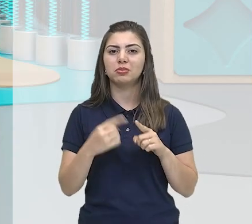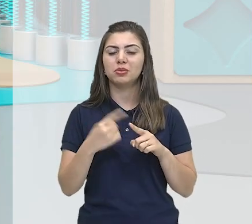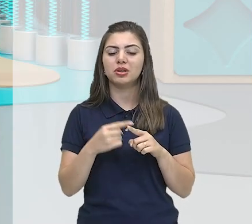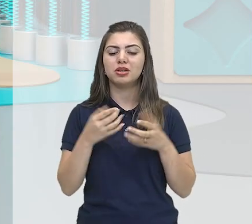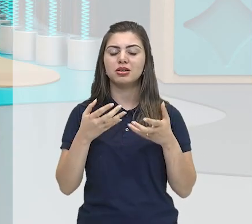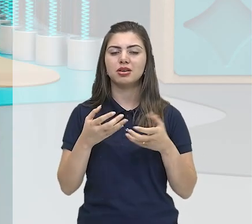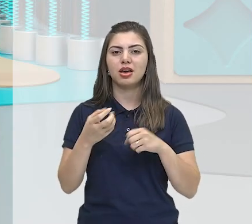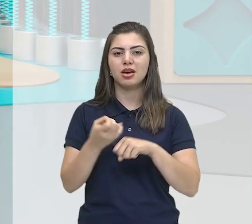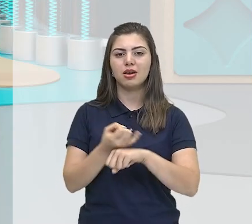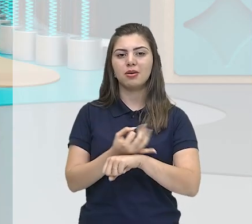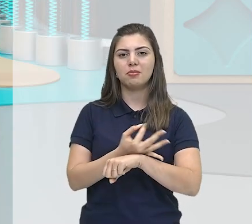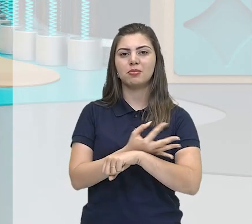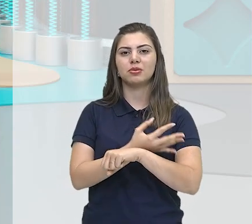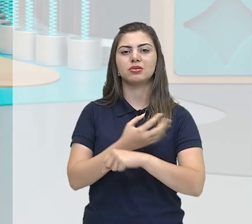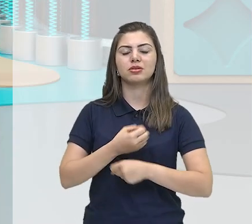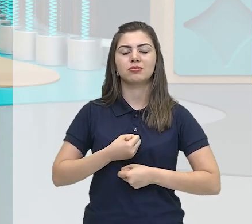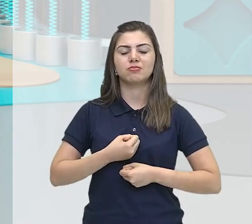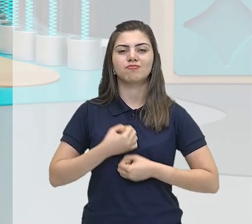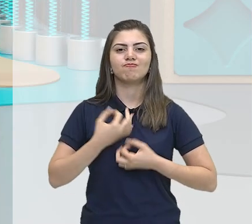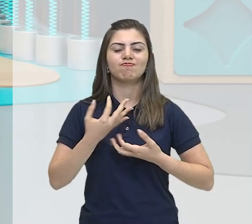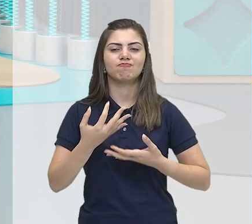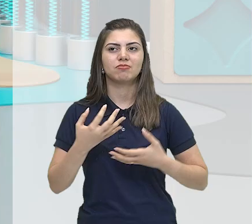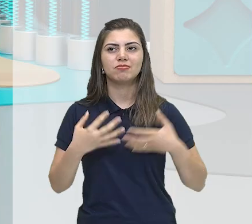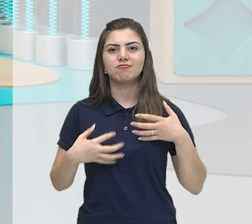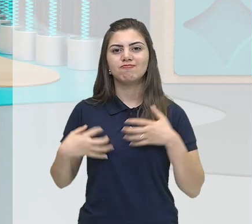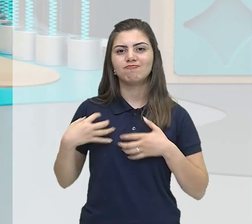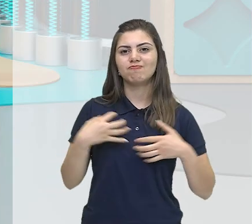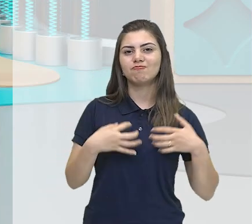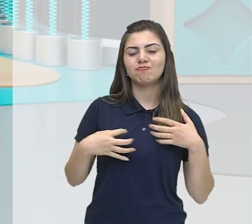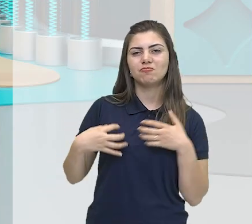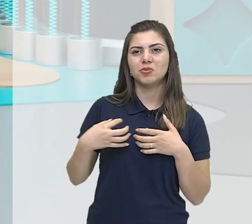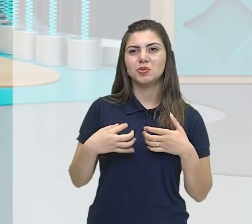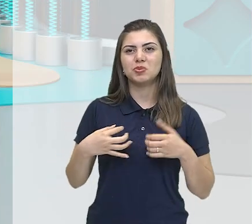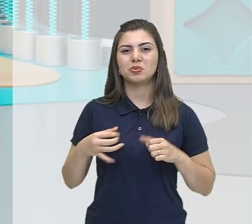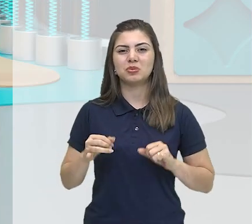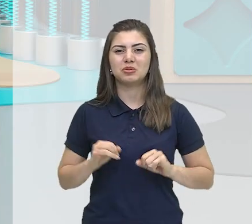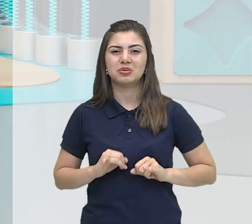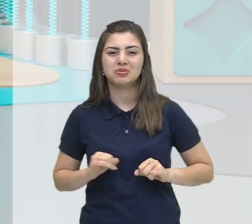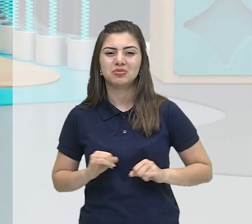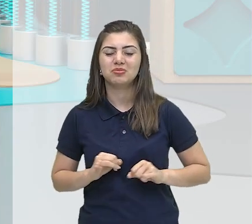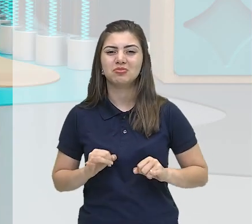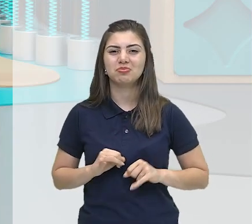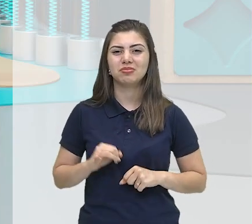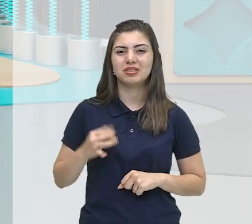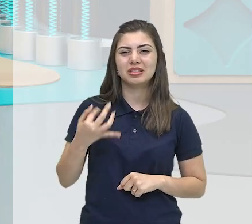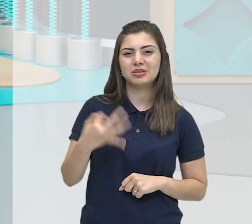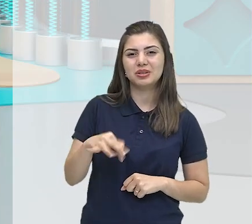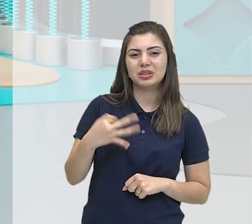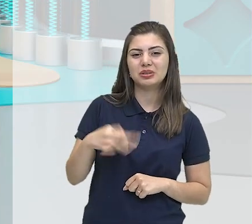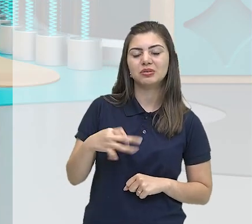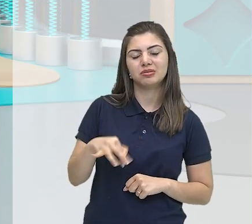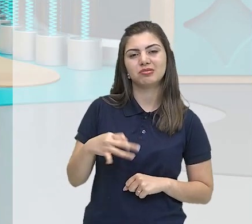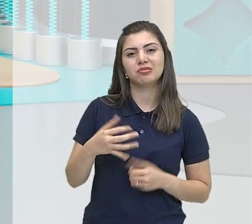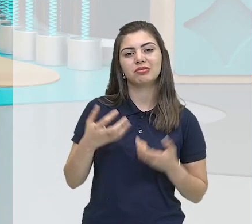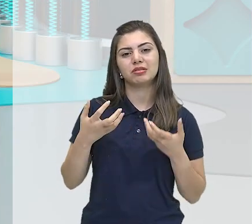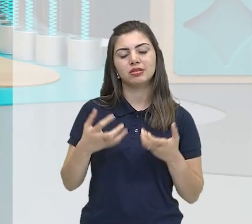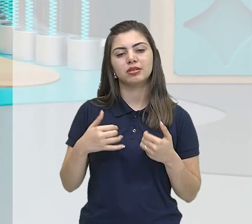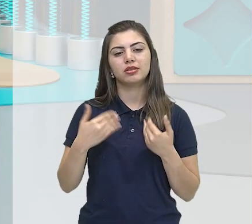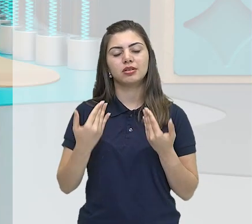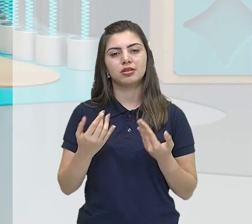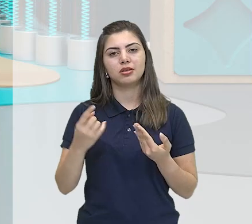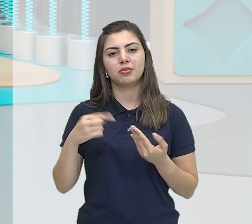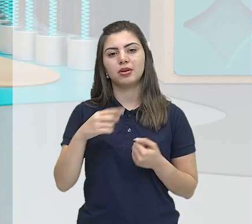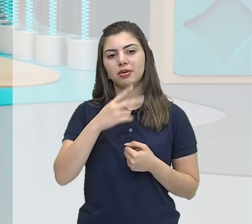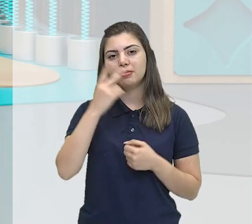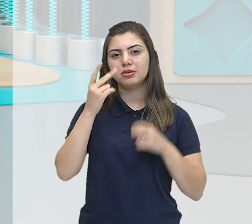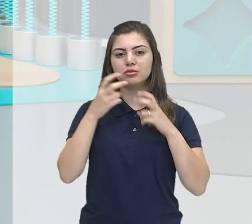a emoção, a angústia, o medo, a dor. Então, é por isso que esse ser aqui, ele dá um grito ali de